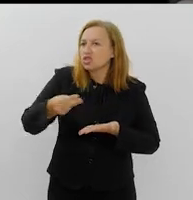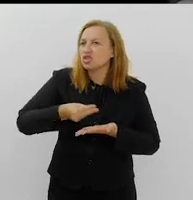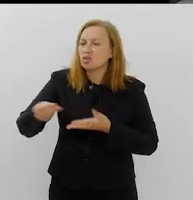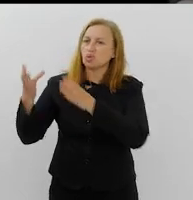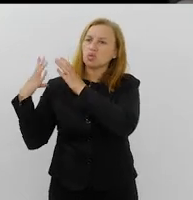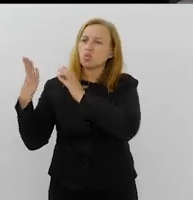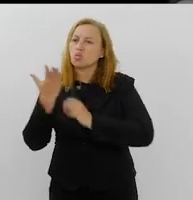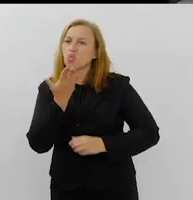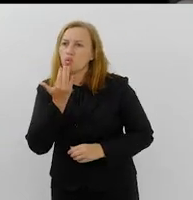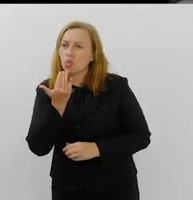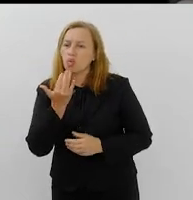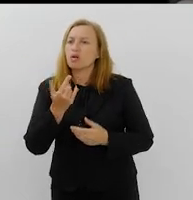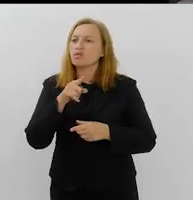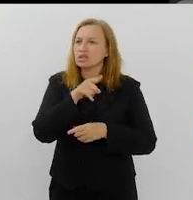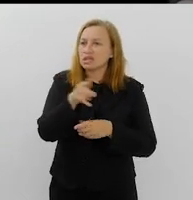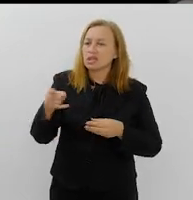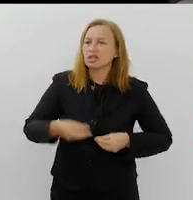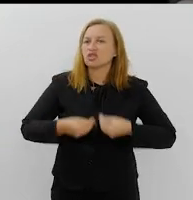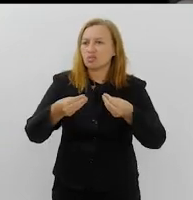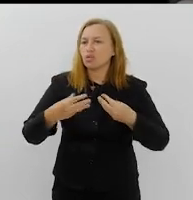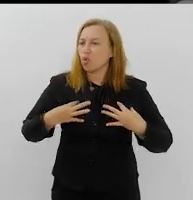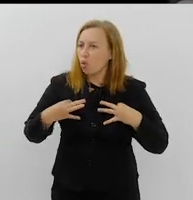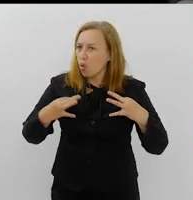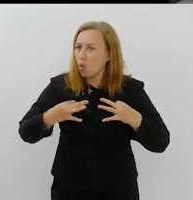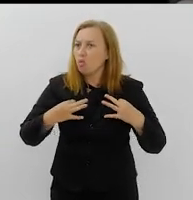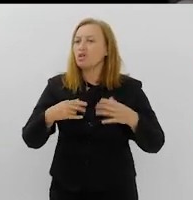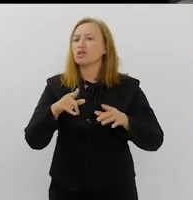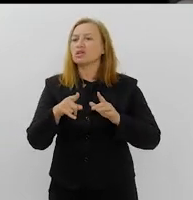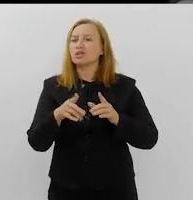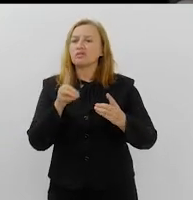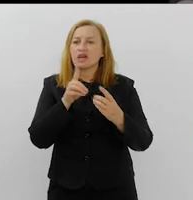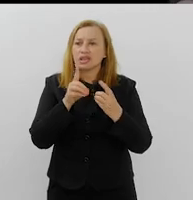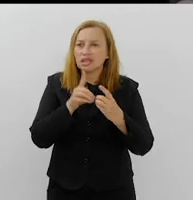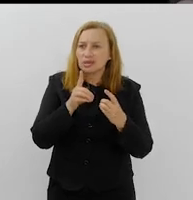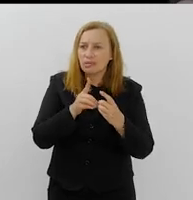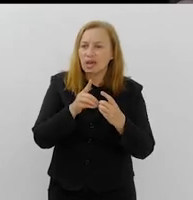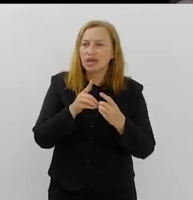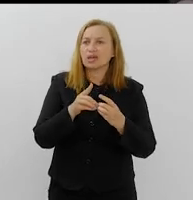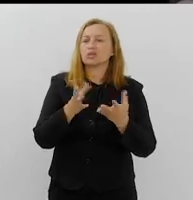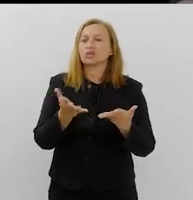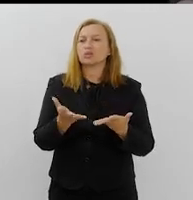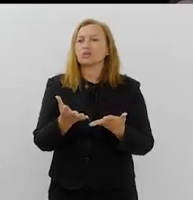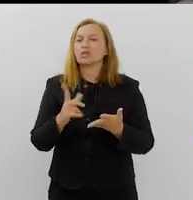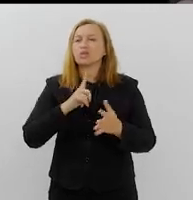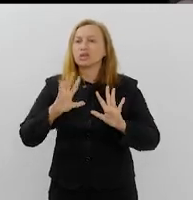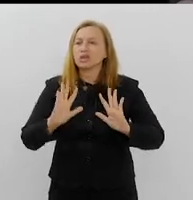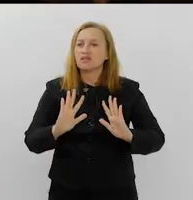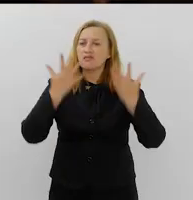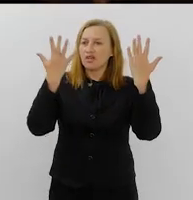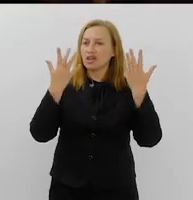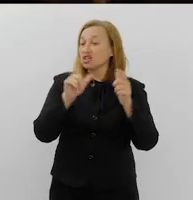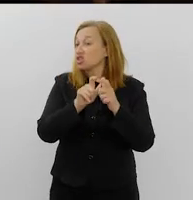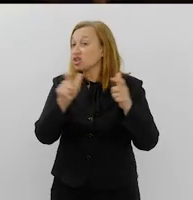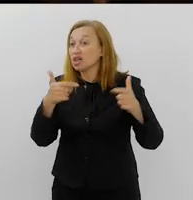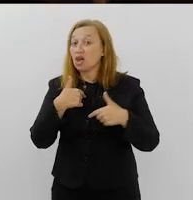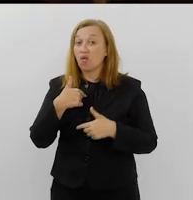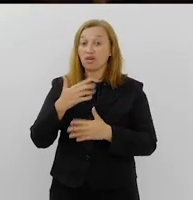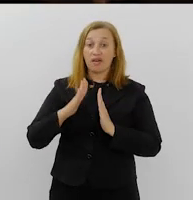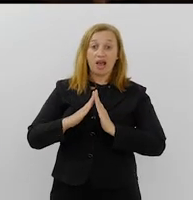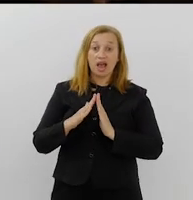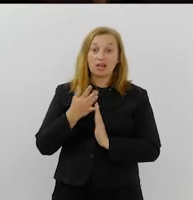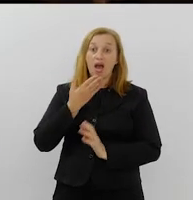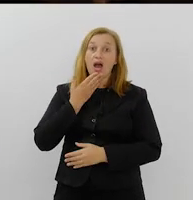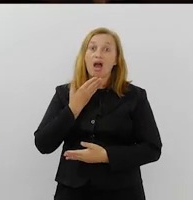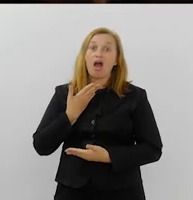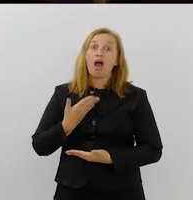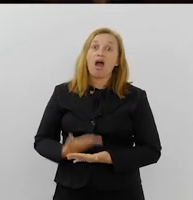Você distribui cestas básicas, você distribui roupa, você faz atendimento. Quando tem aquelas festas imensas que eu